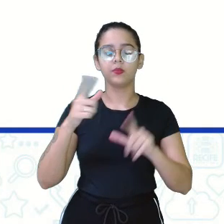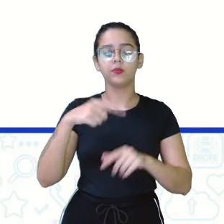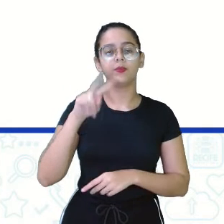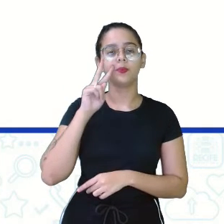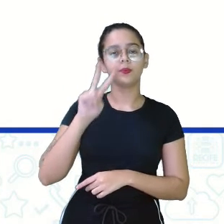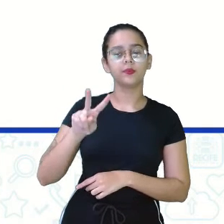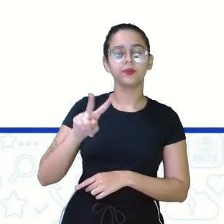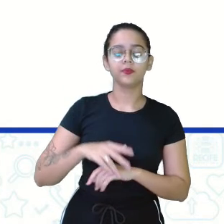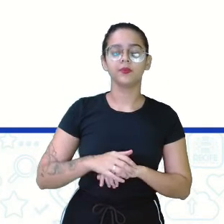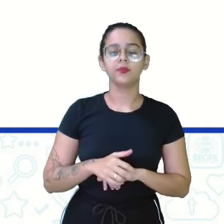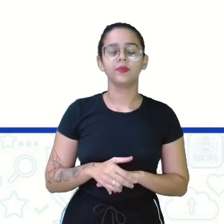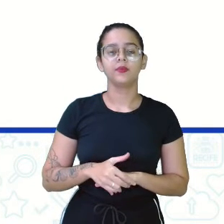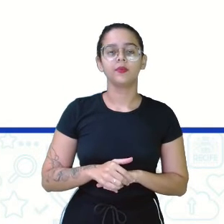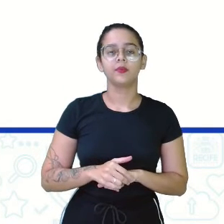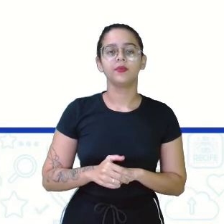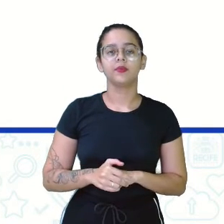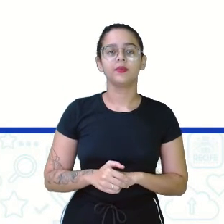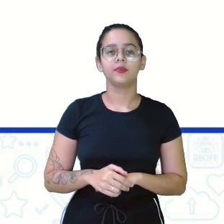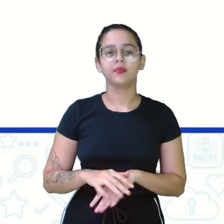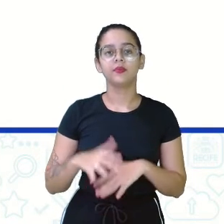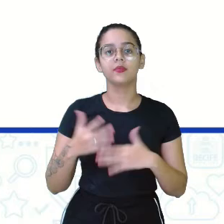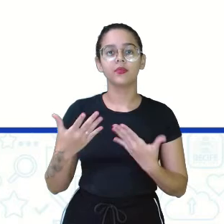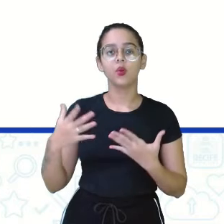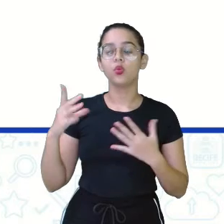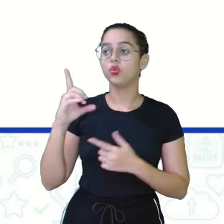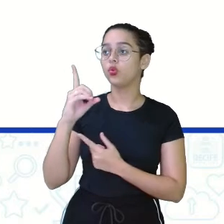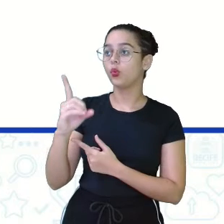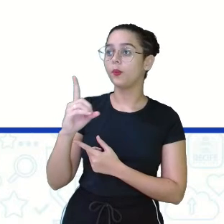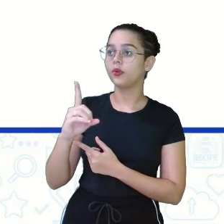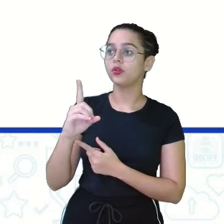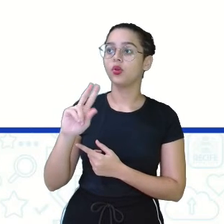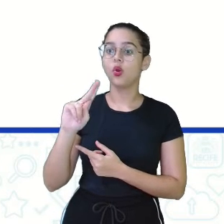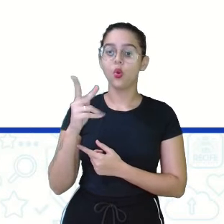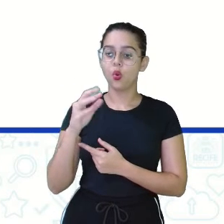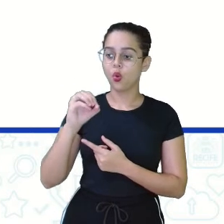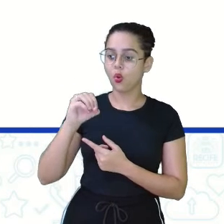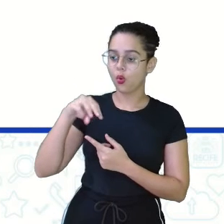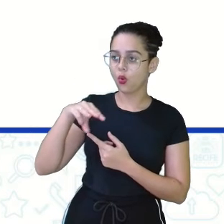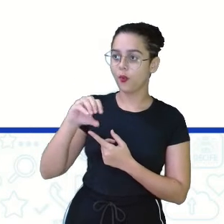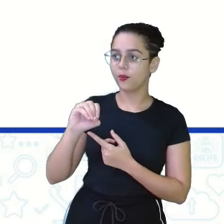identificarem. Joia! Então, dominante